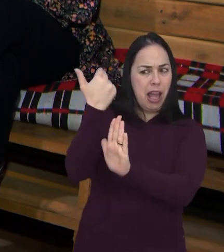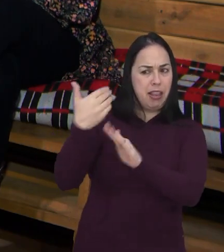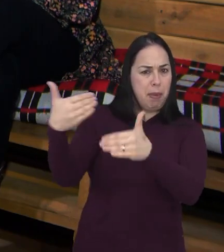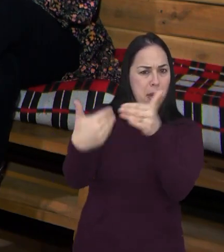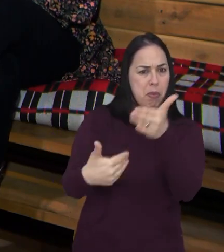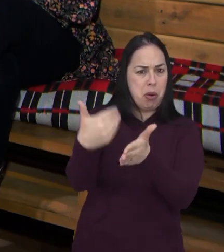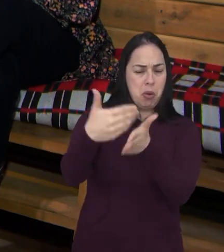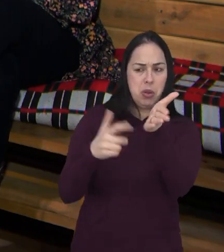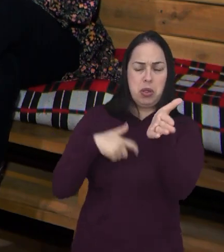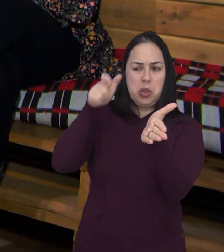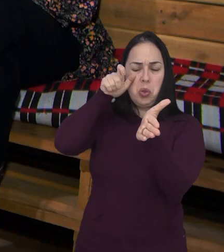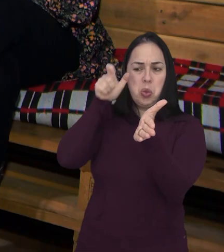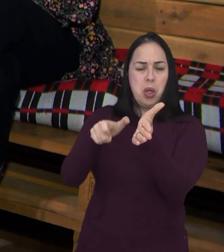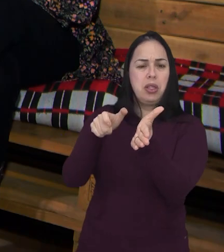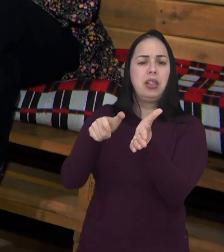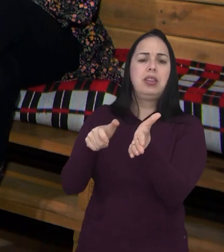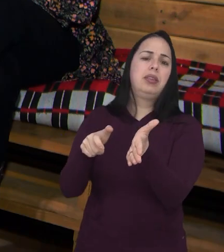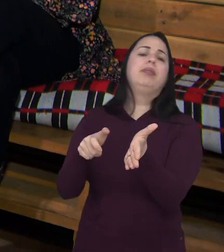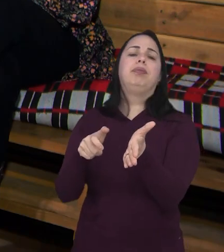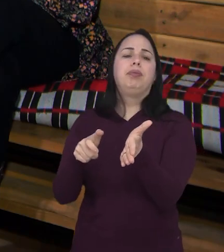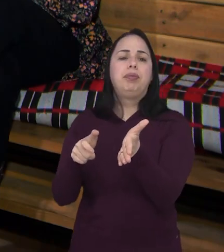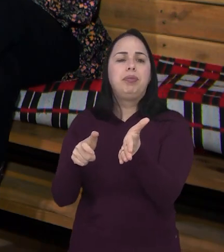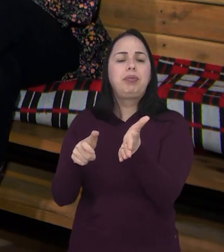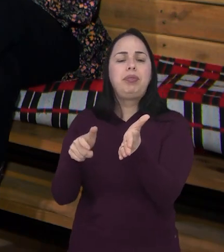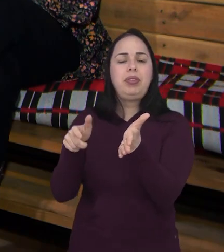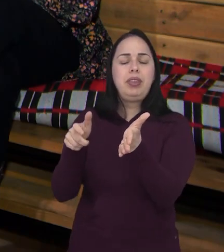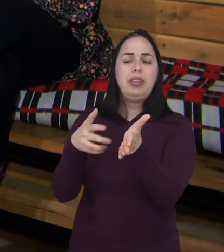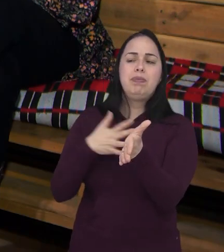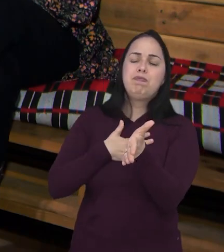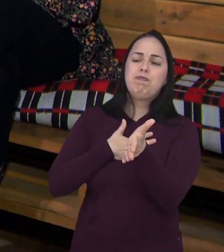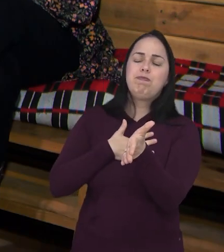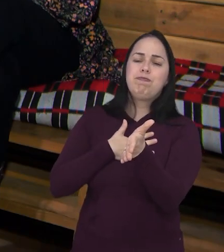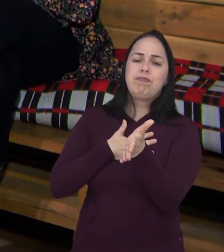paredes que chamava assim para esse mundo,